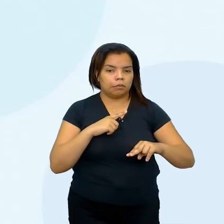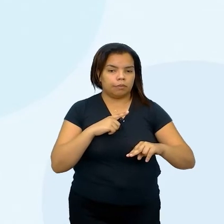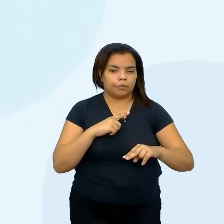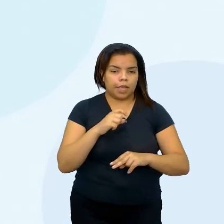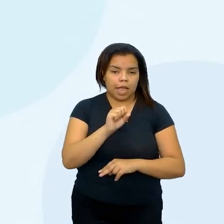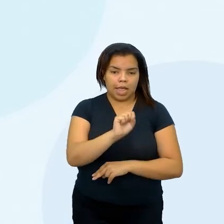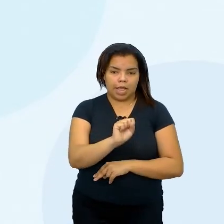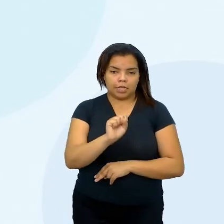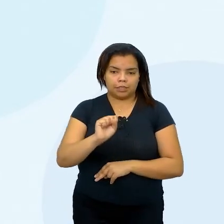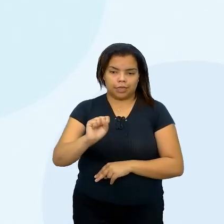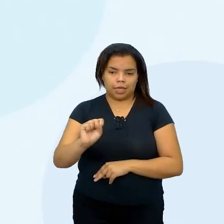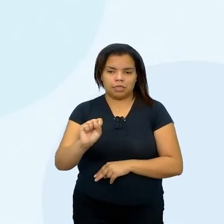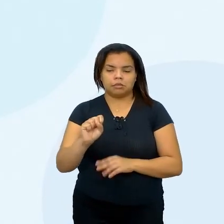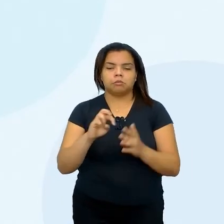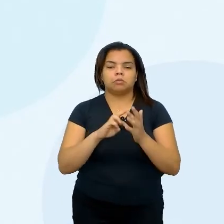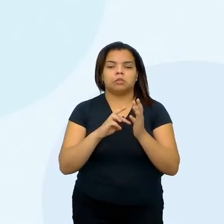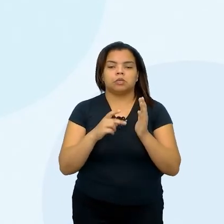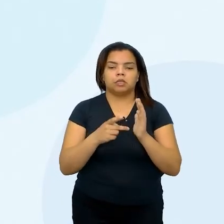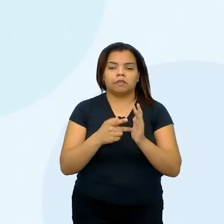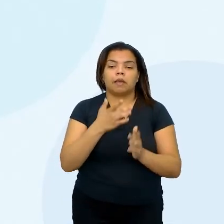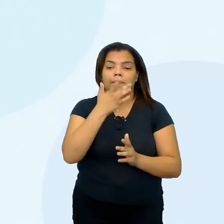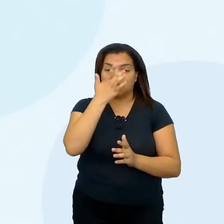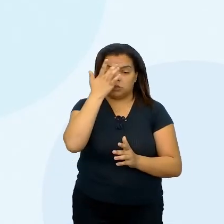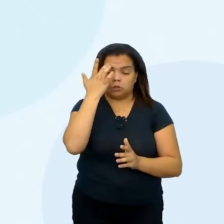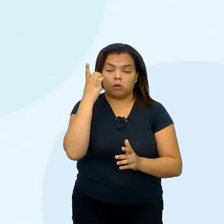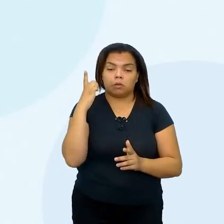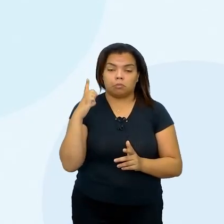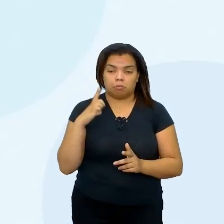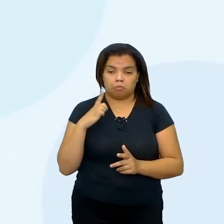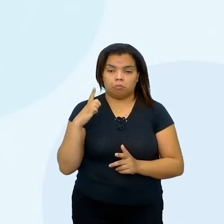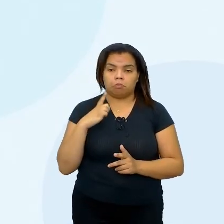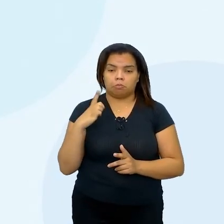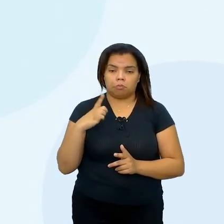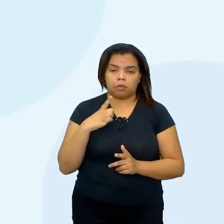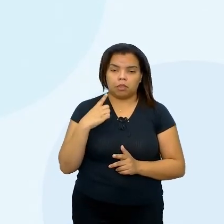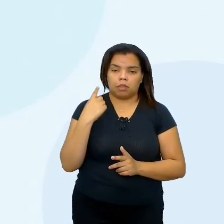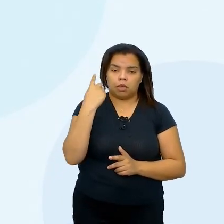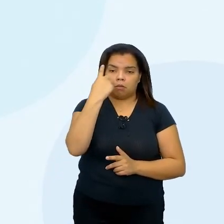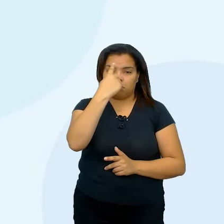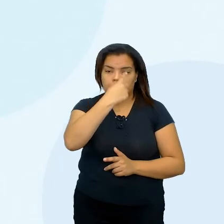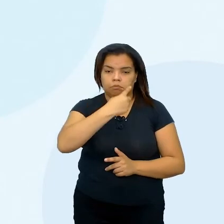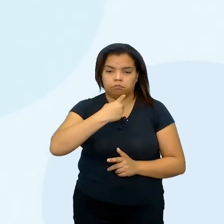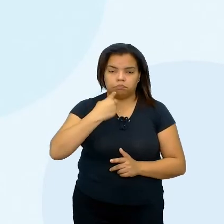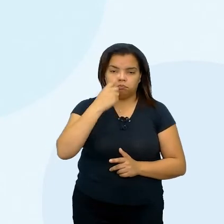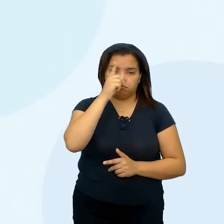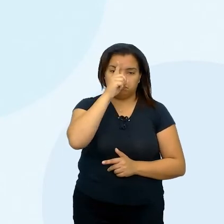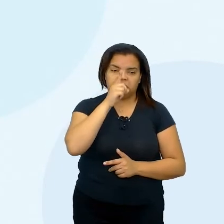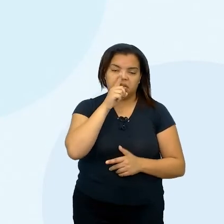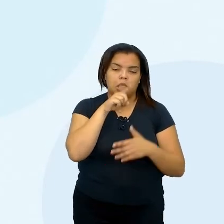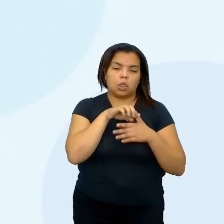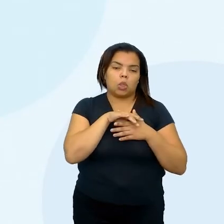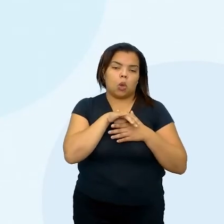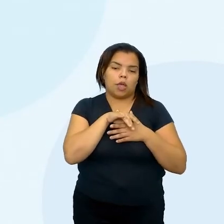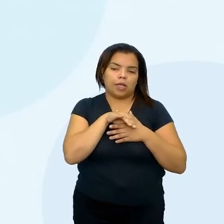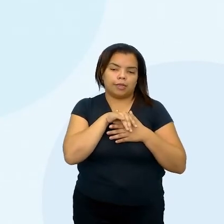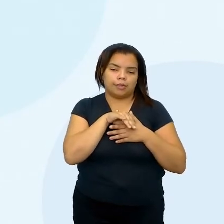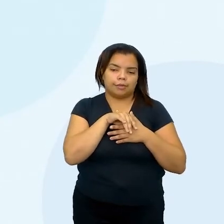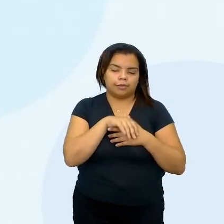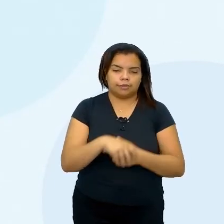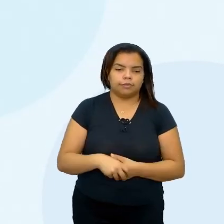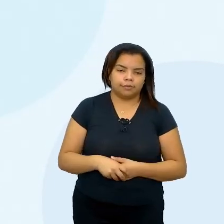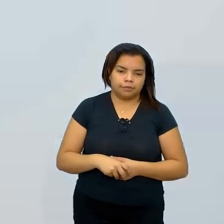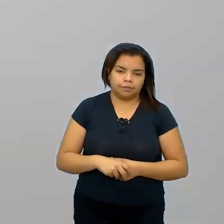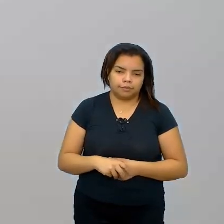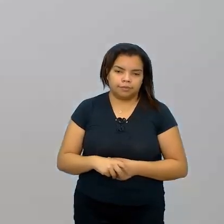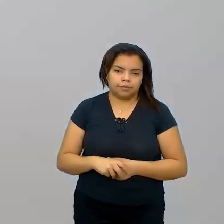o SS, que é a pessoa que apresenta anemia falciforme. Então, vamos aqui imaginar